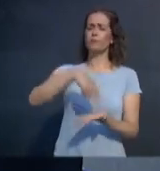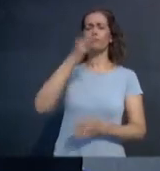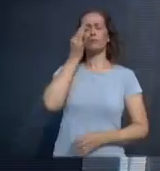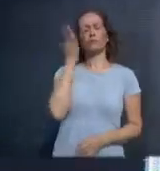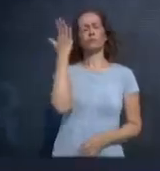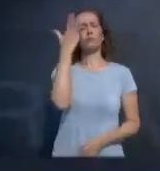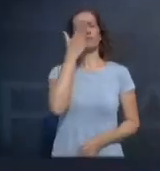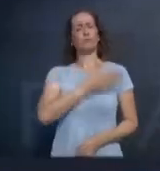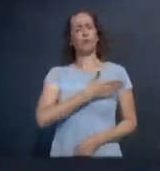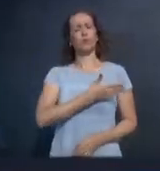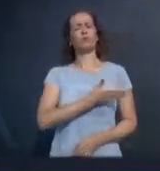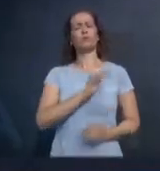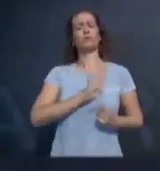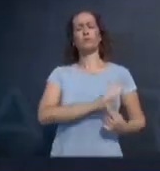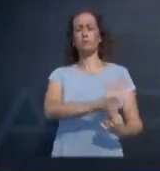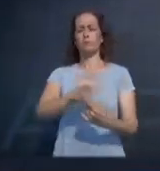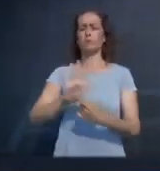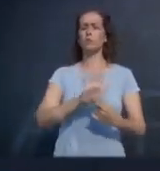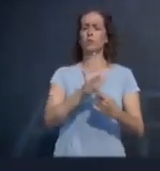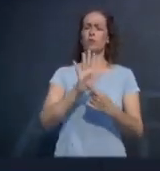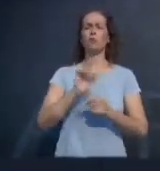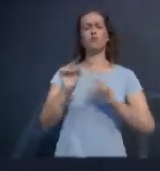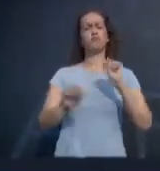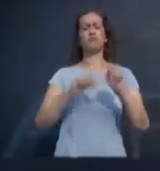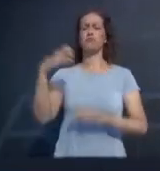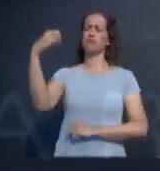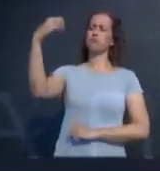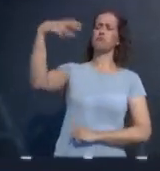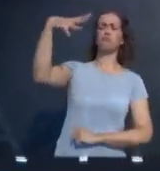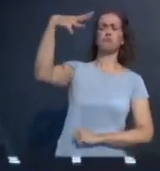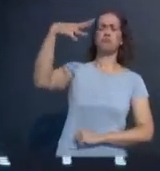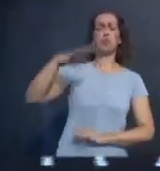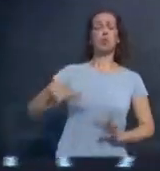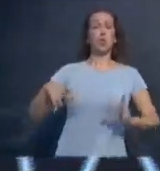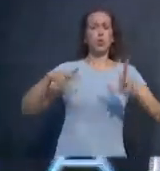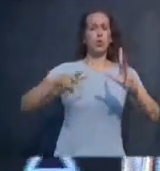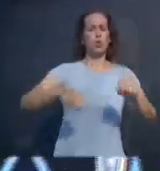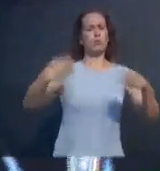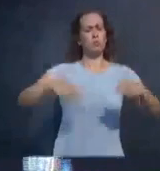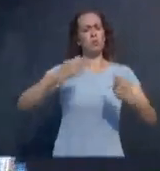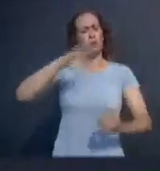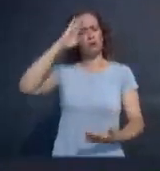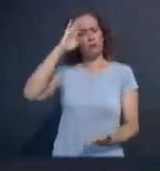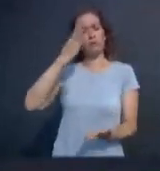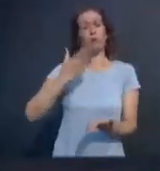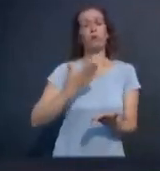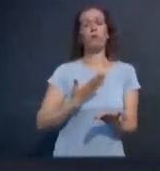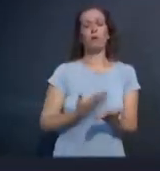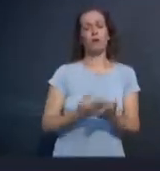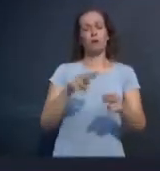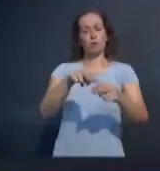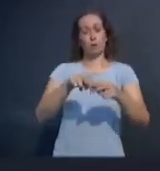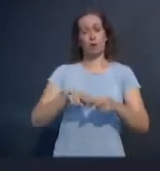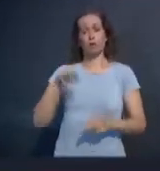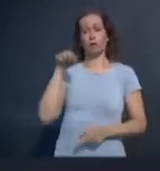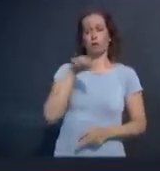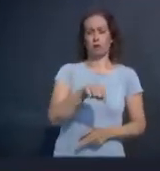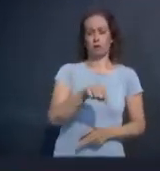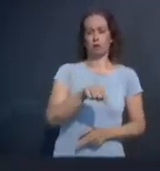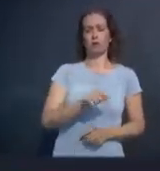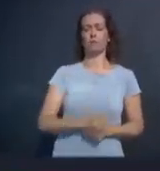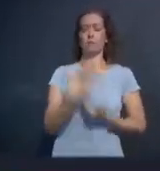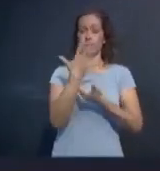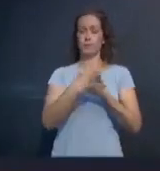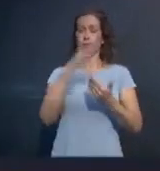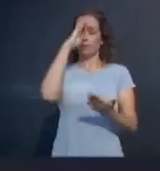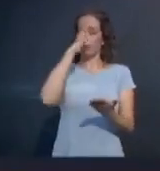para que testificasse a respeito da luz, a fim de todos virem a crer por intermédio dele. Fale comigo: